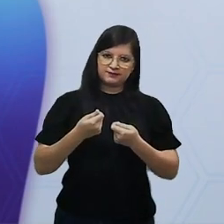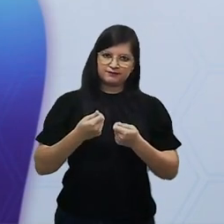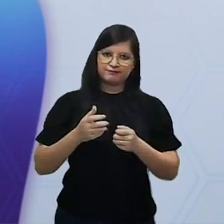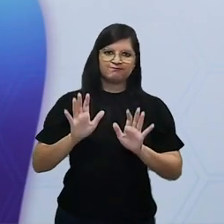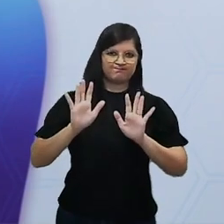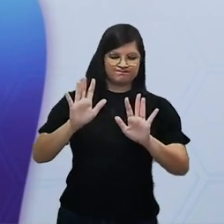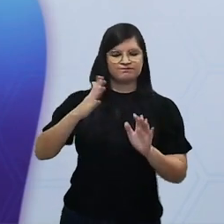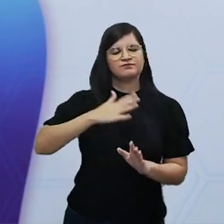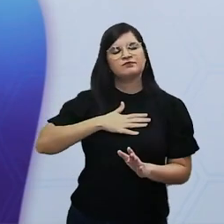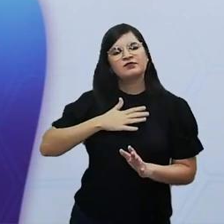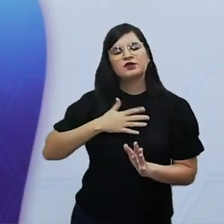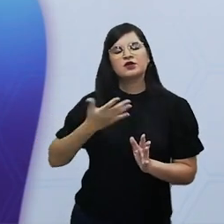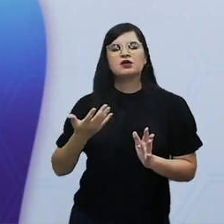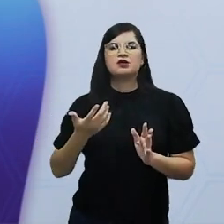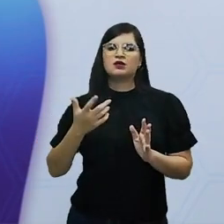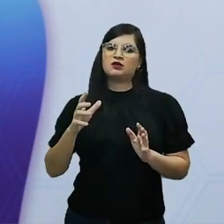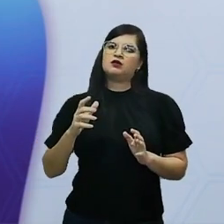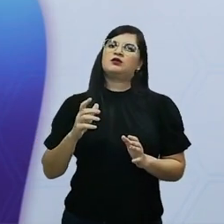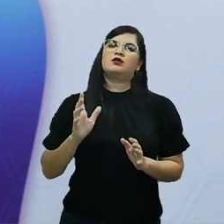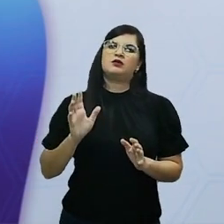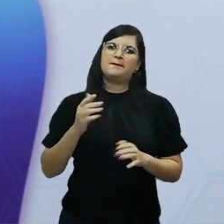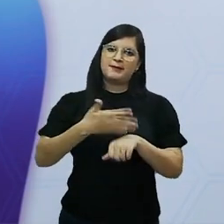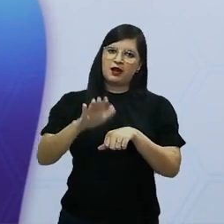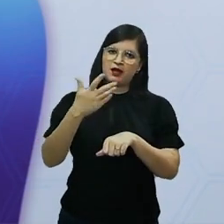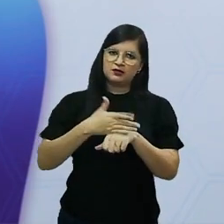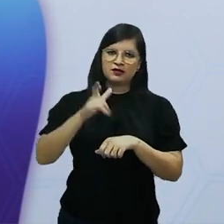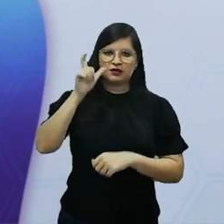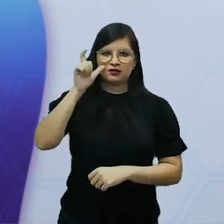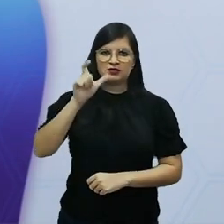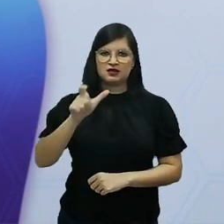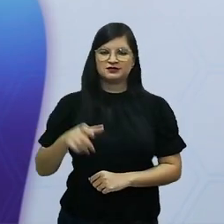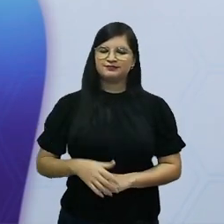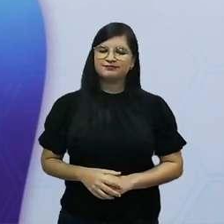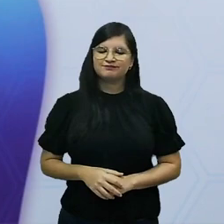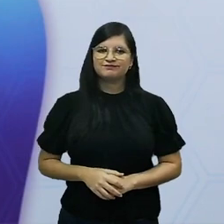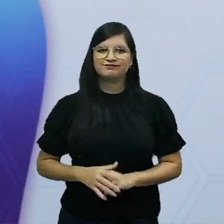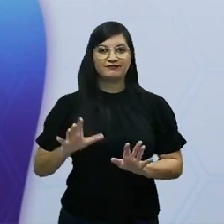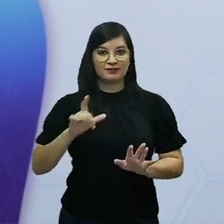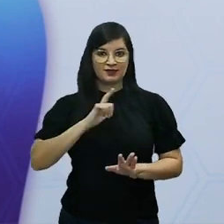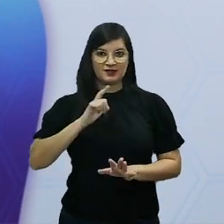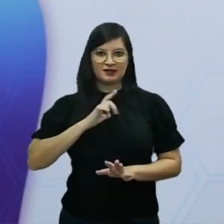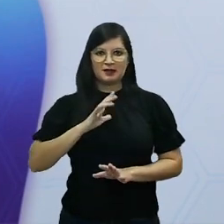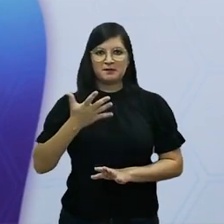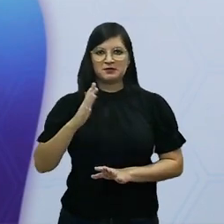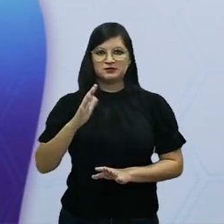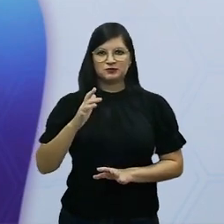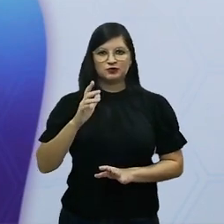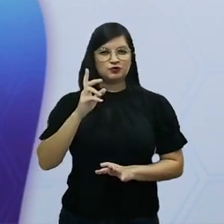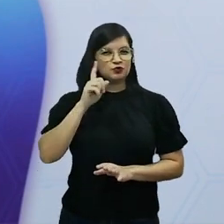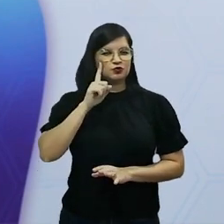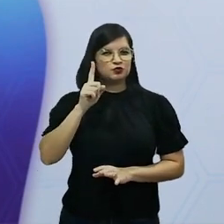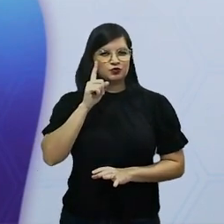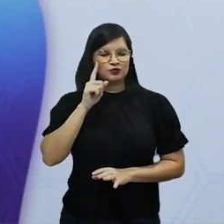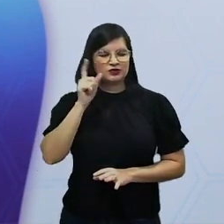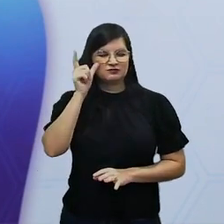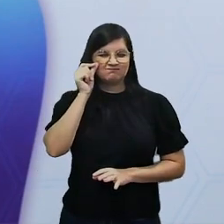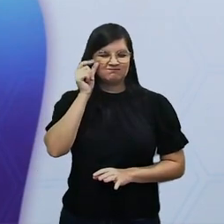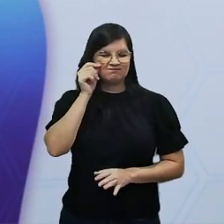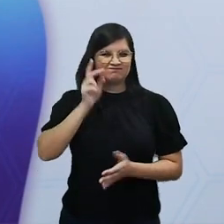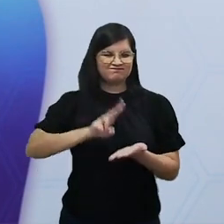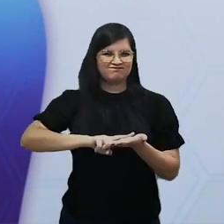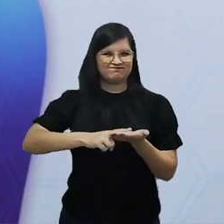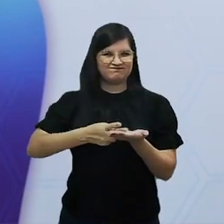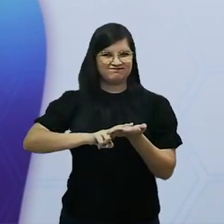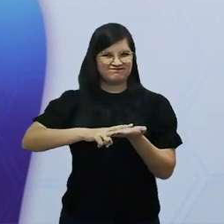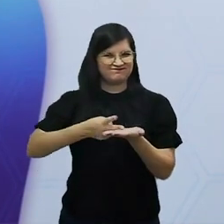eu peguei e adquiri uma prática muito interessante. Eu normalmente tenho insônia todos os dias e tal, né? Não é uma